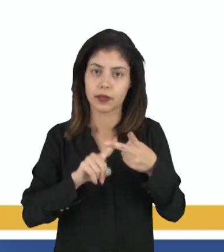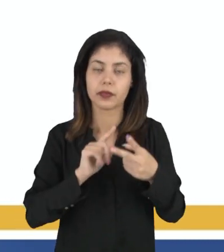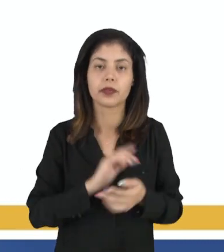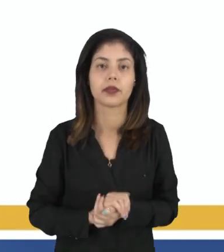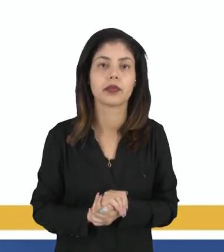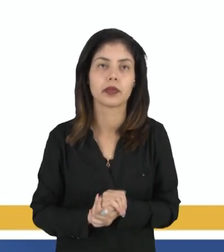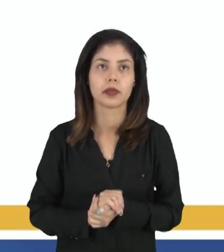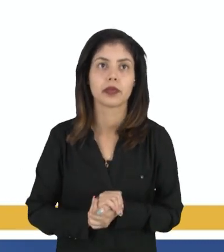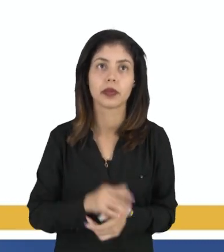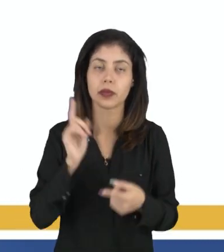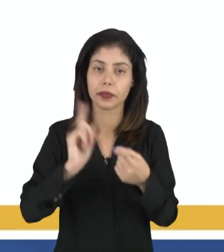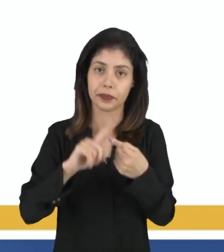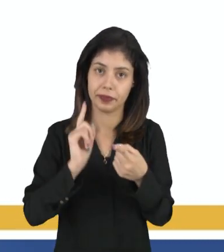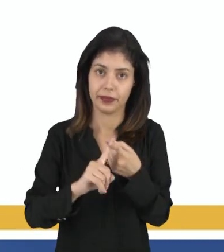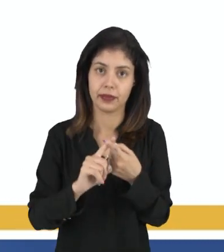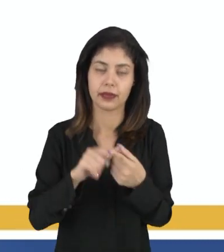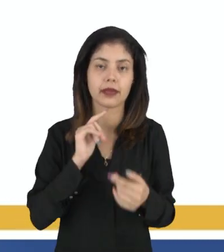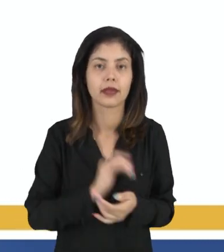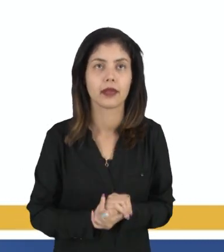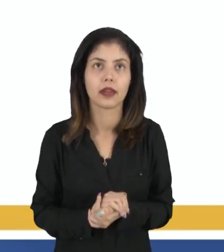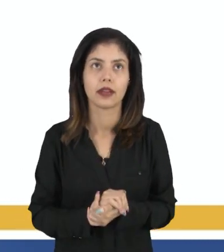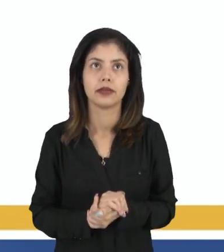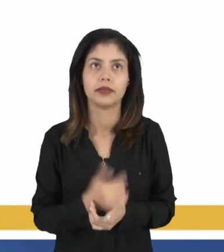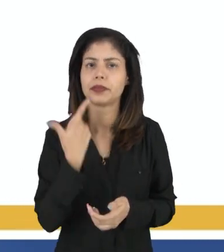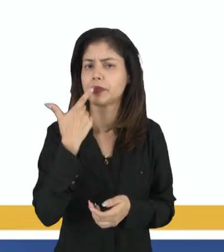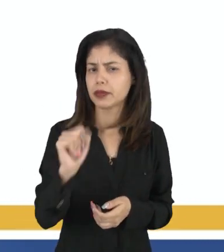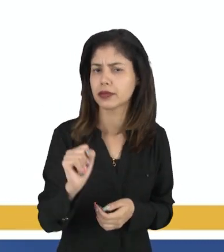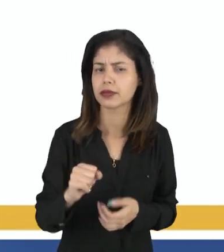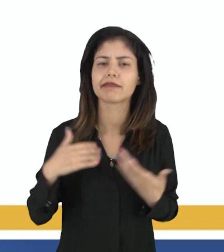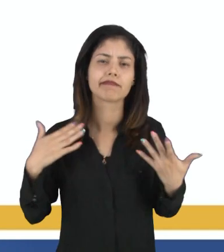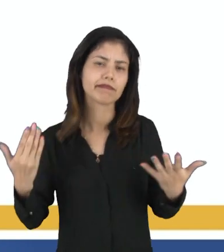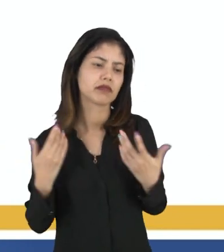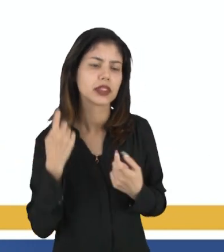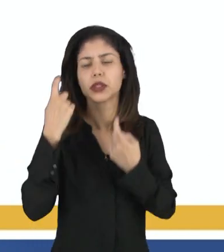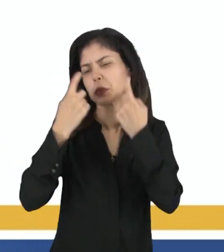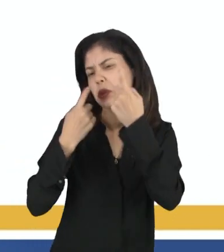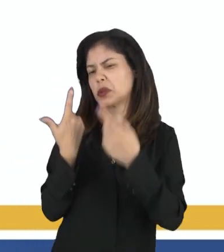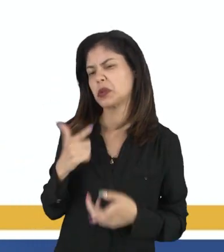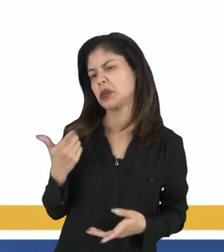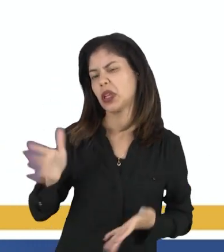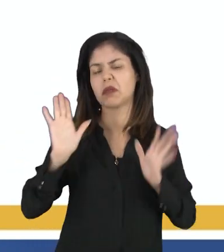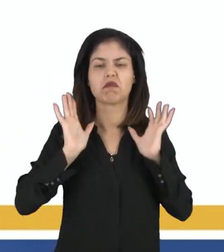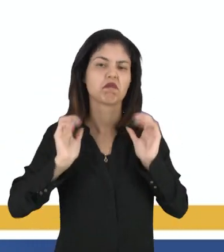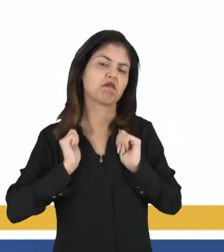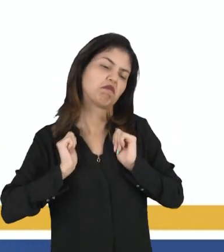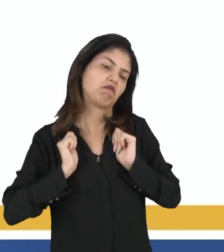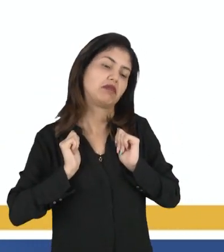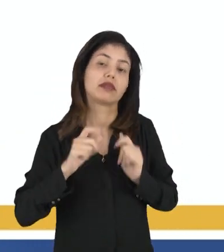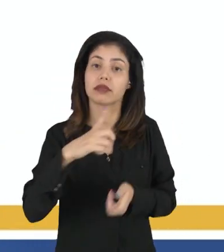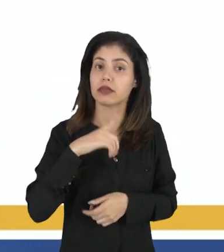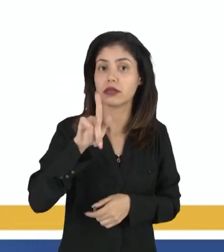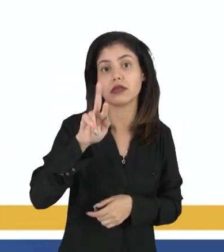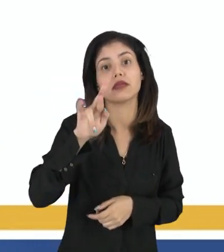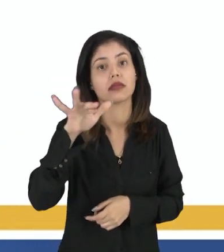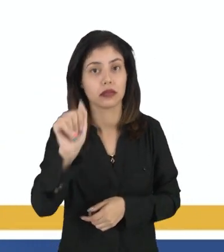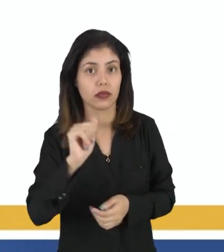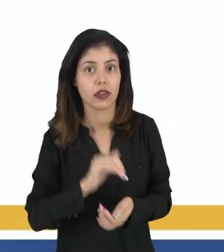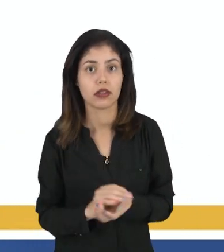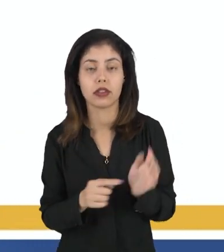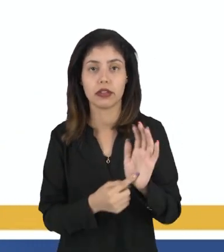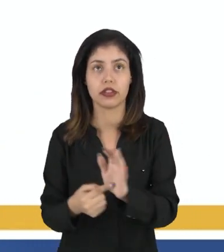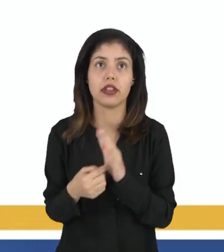segunda. Vejam que a primeira frase, ela é uma linguagem mais despreocupada. Observem que tem gírias.